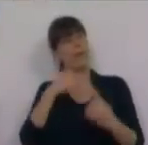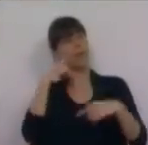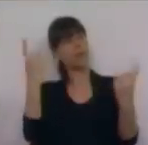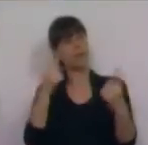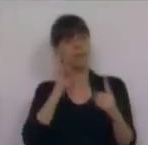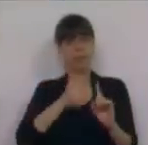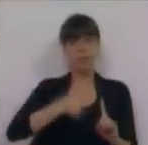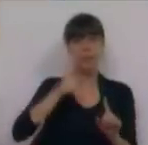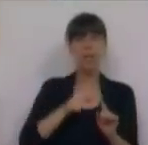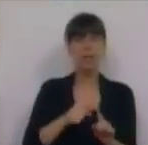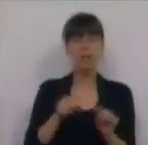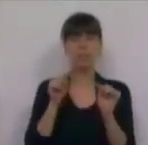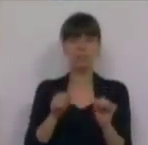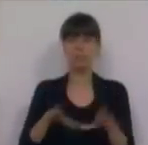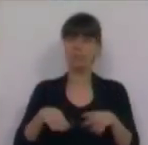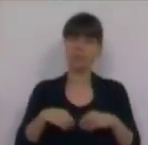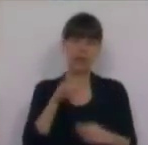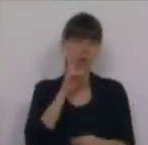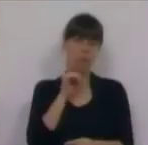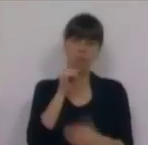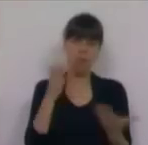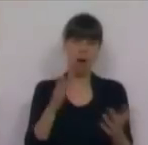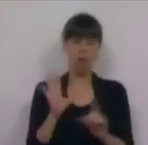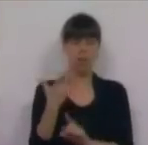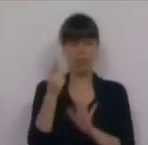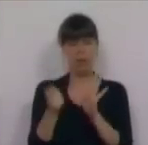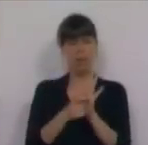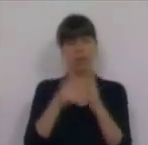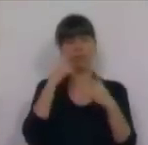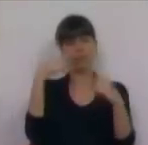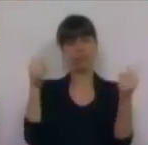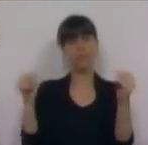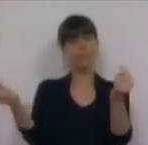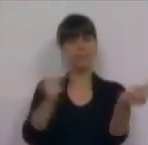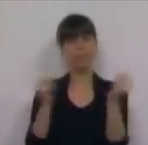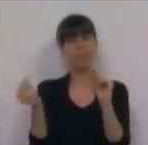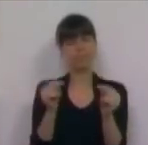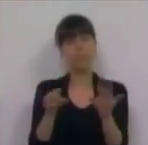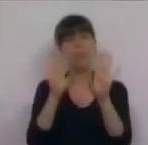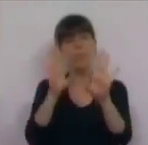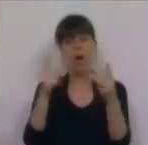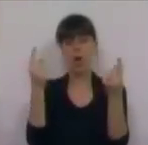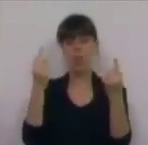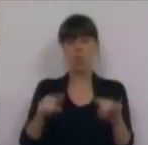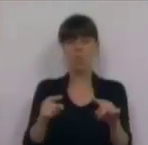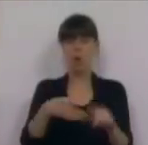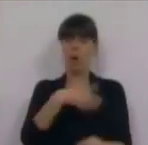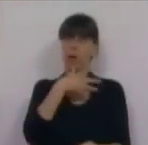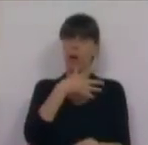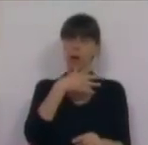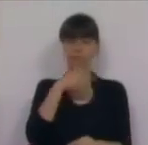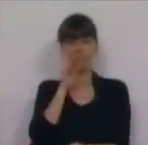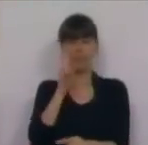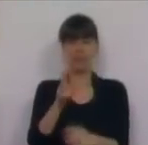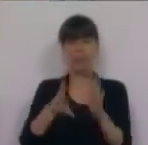pública essencial. E isso é inaceitável e é o primeiro ponto que queremos trazer a debate. Mas não é apenas nas declarações